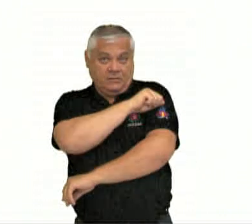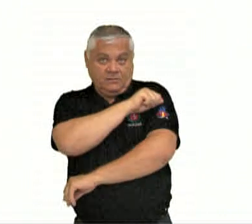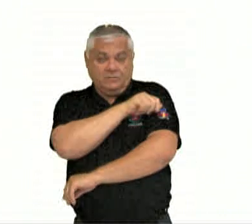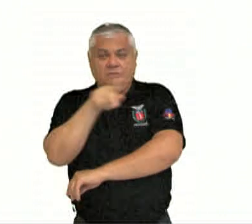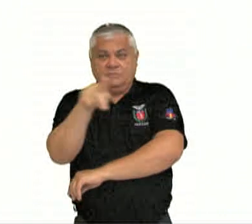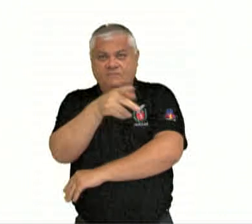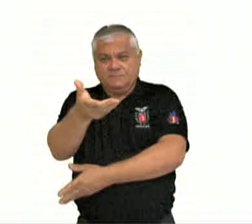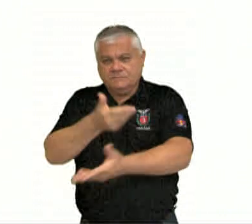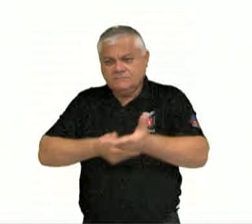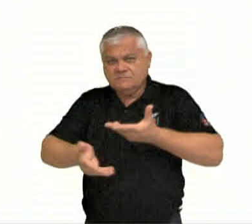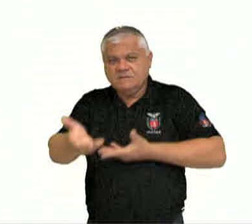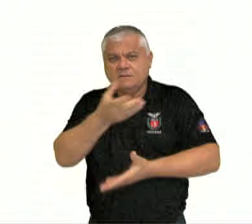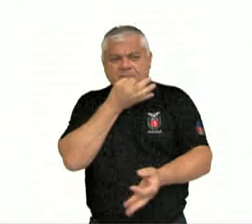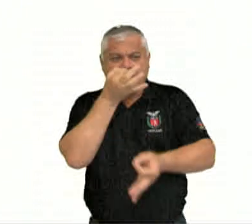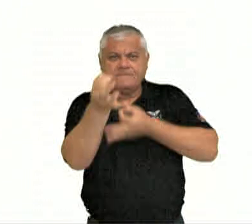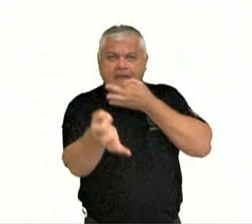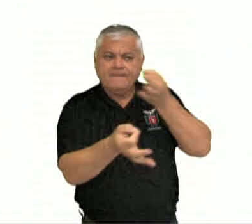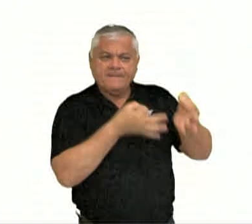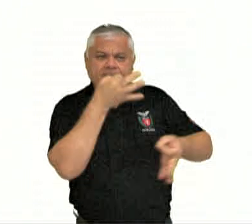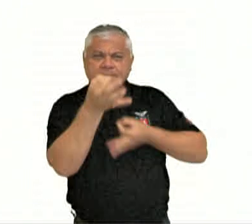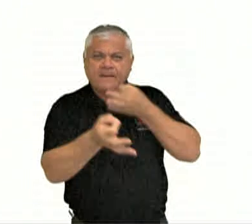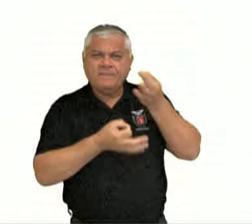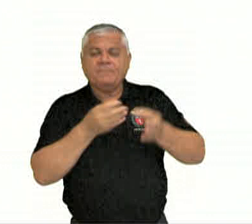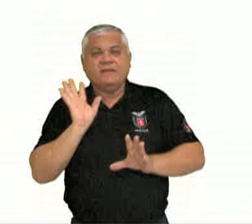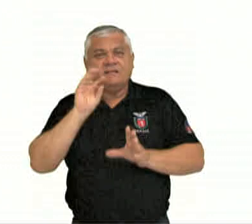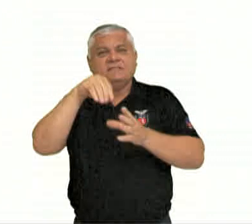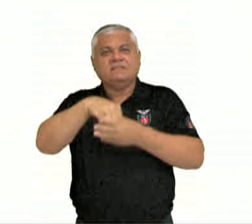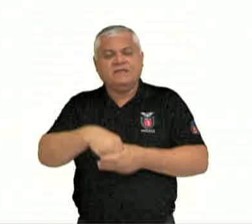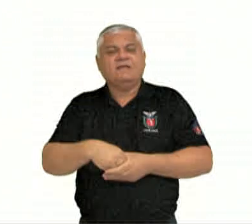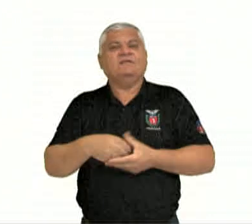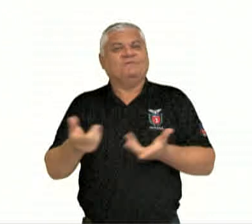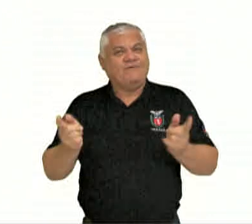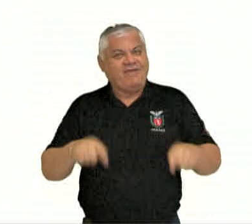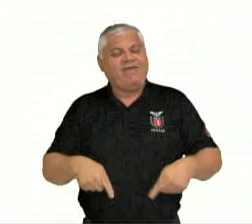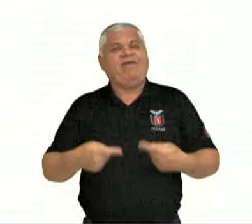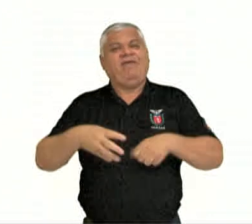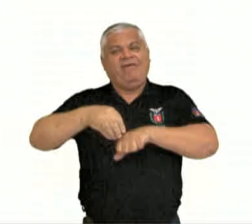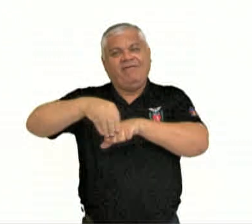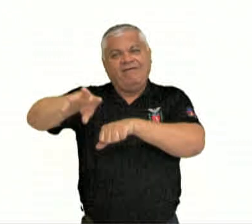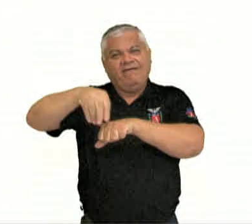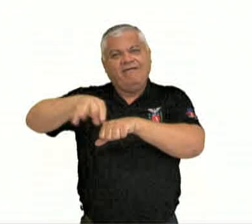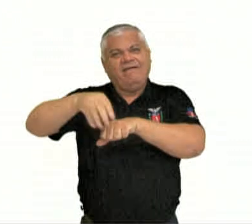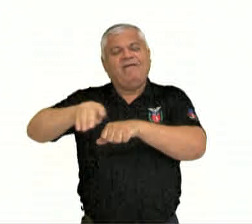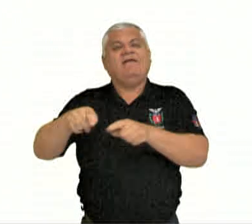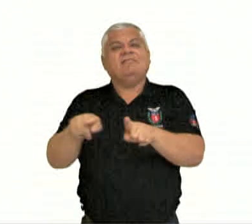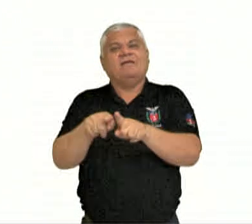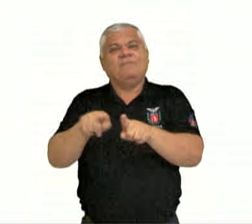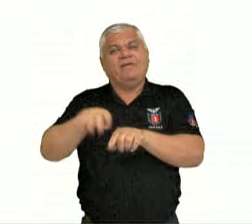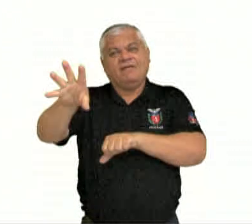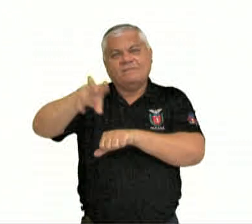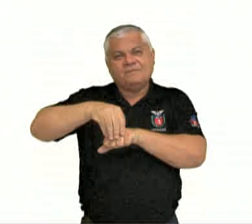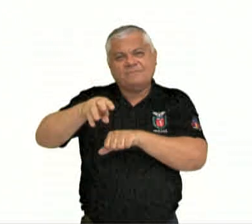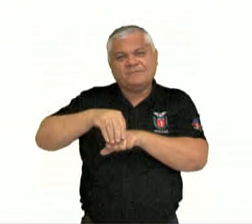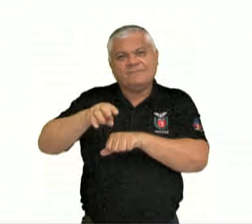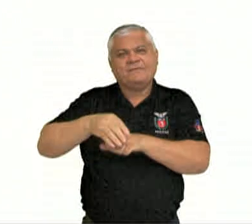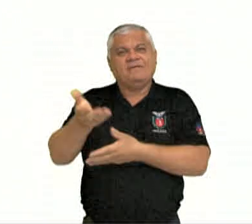na participação e cooperação no intercâmbio de saberes gerados no espaço de